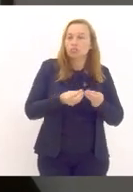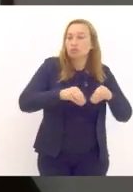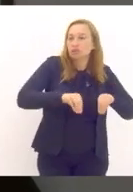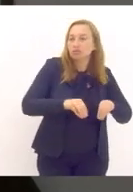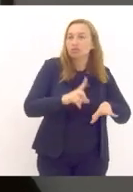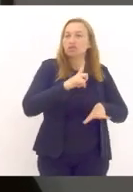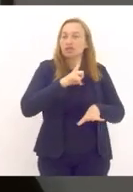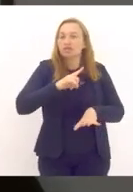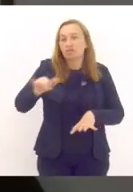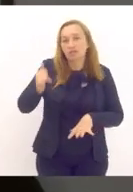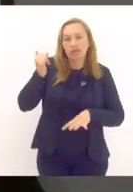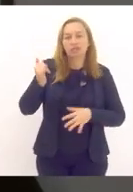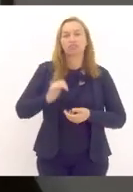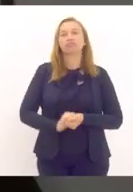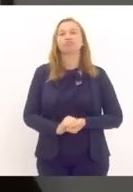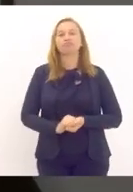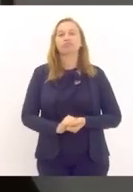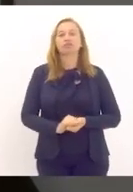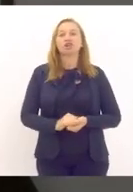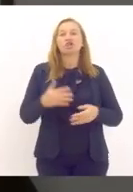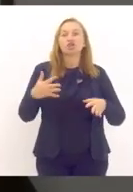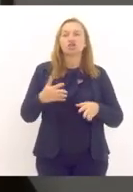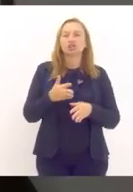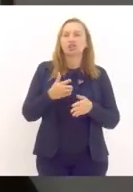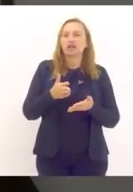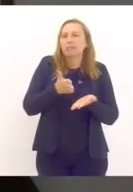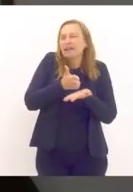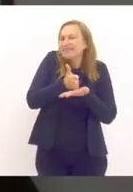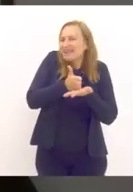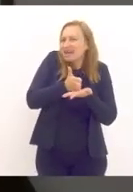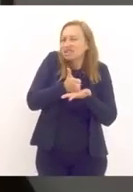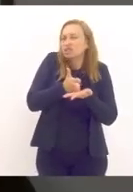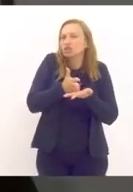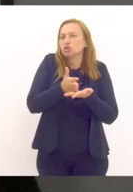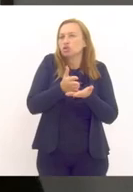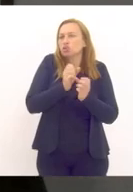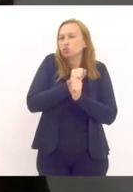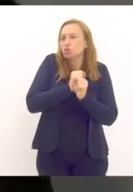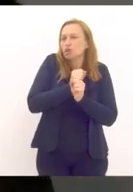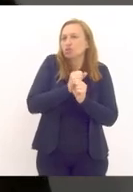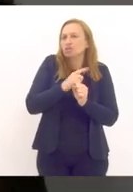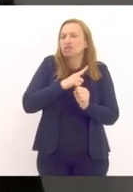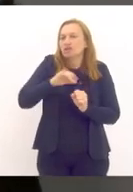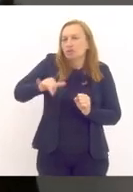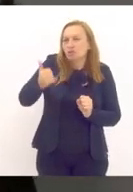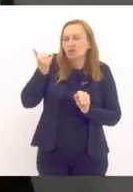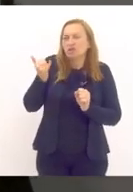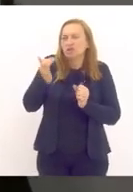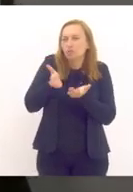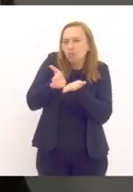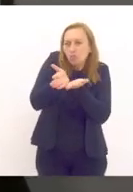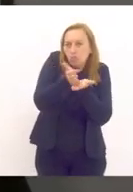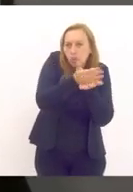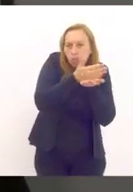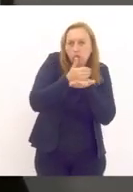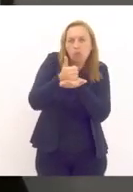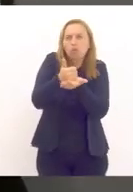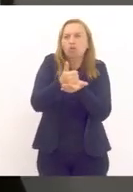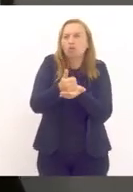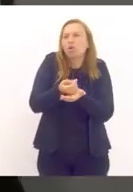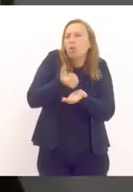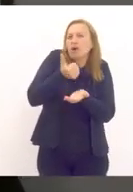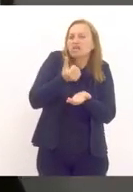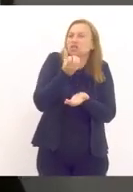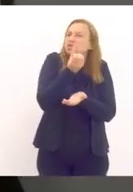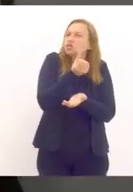a inflação. Quando a gente chega no meio do ano, nós temos um índice de inflação acumulado de quase 12%,